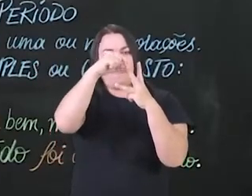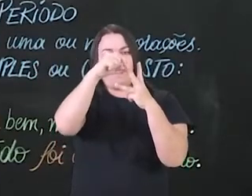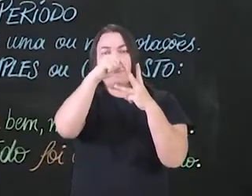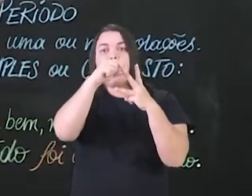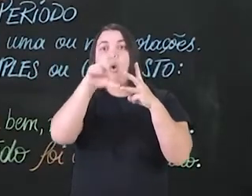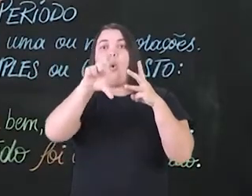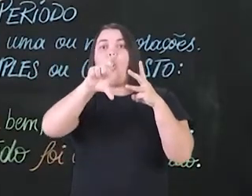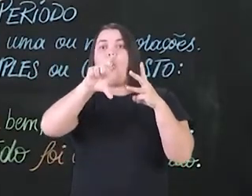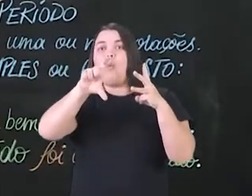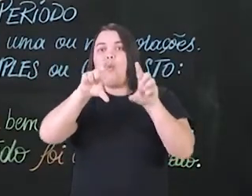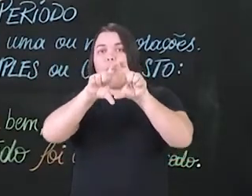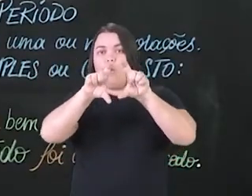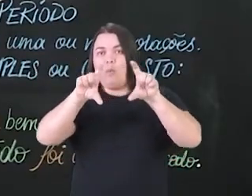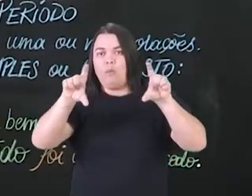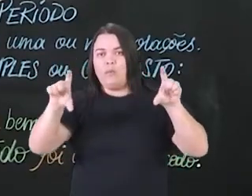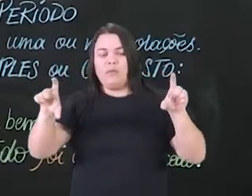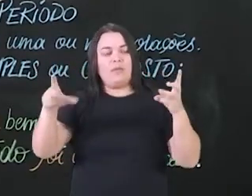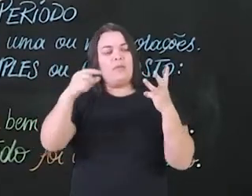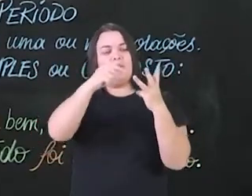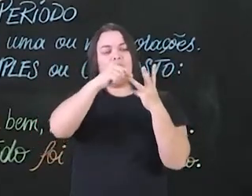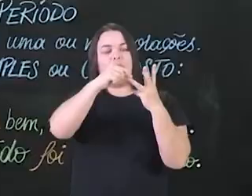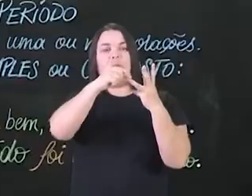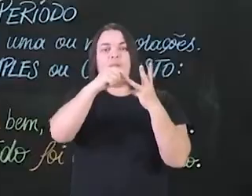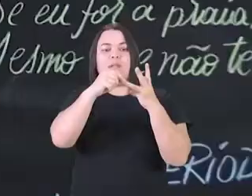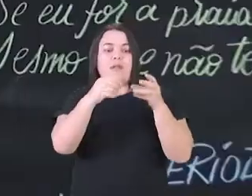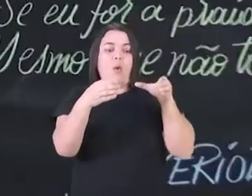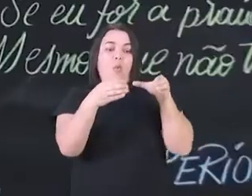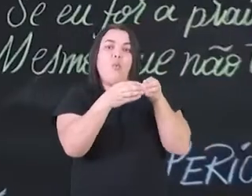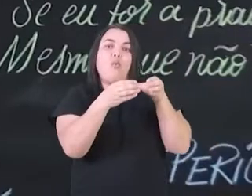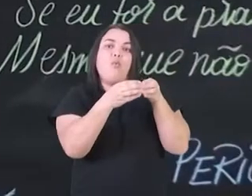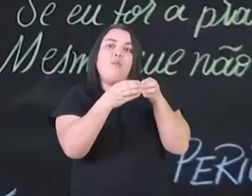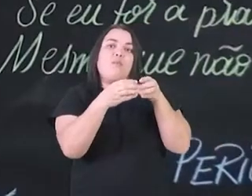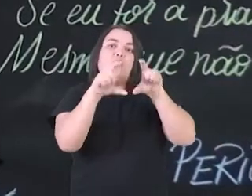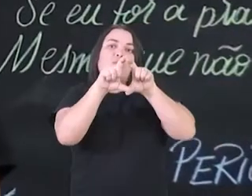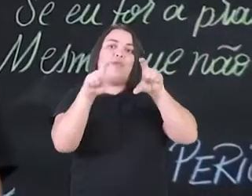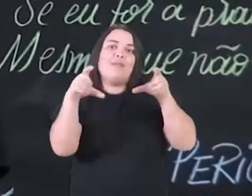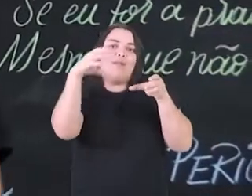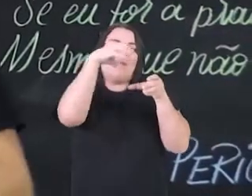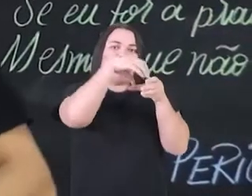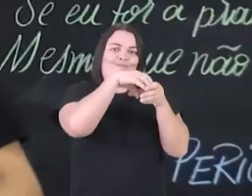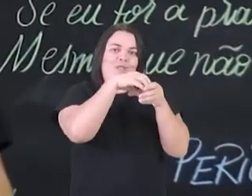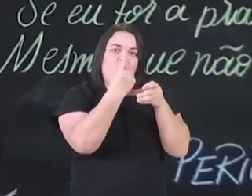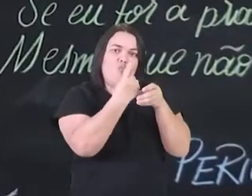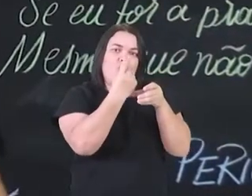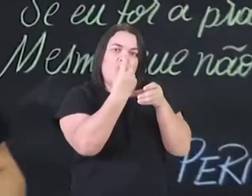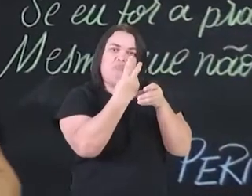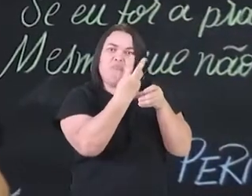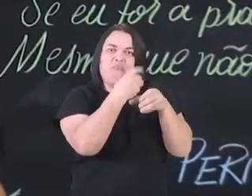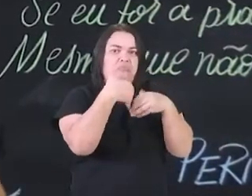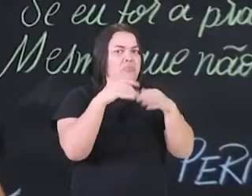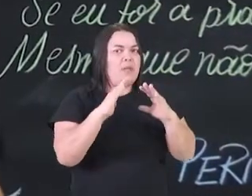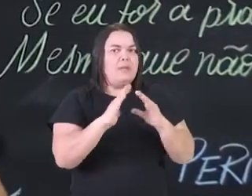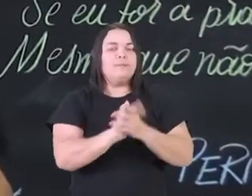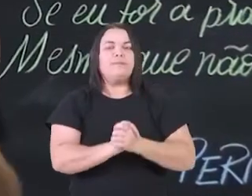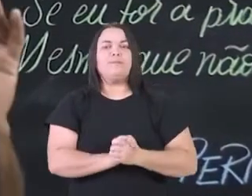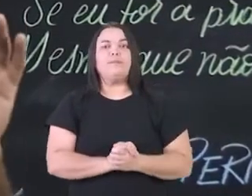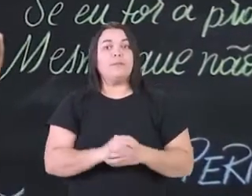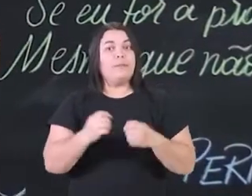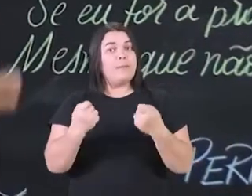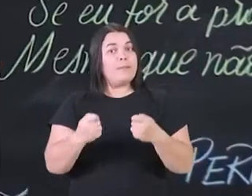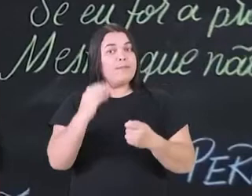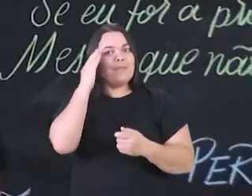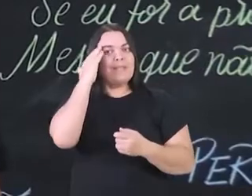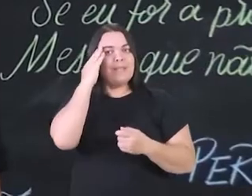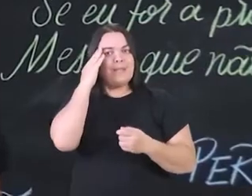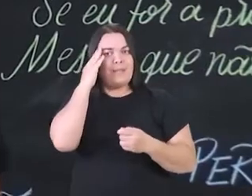vai estudar para valer a oração e o período. Então a gente começa fazendo uma distinção inicial para compreender